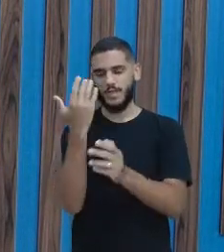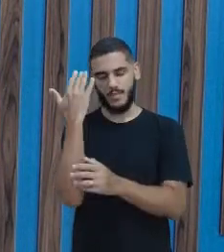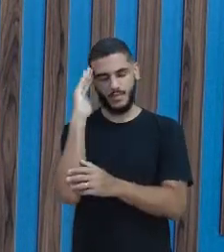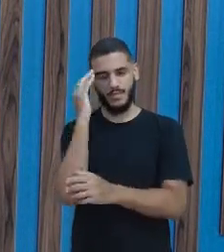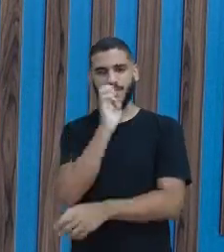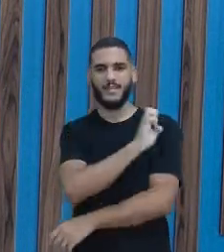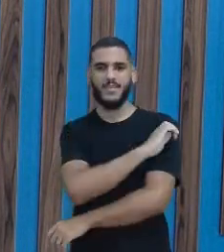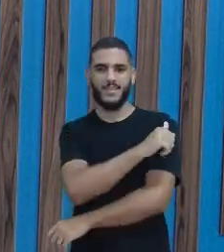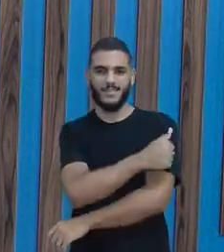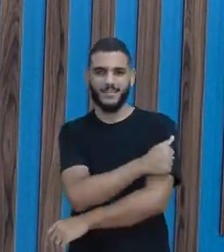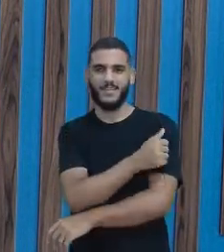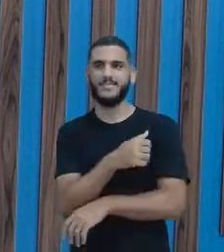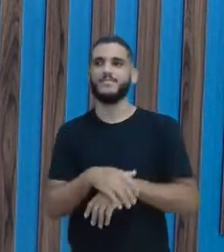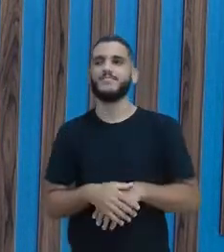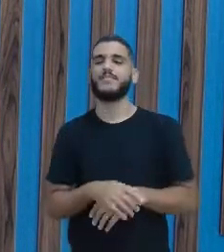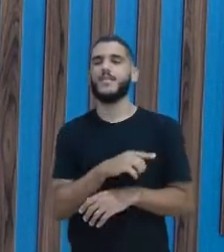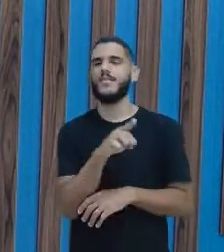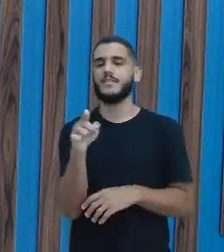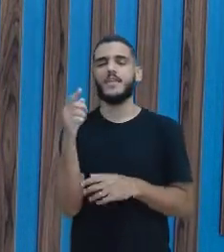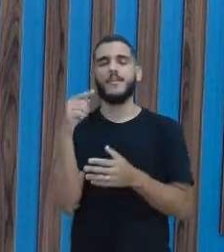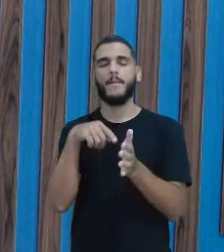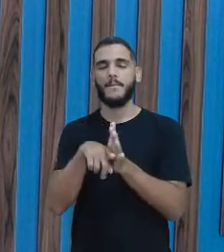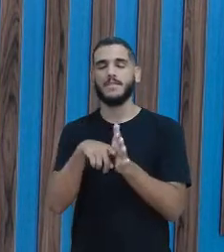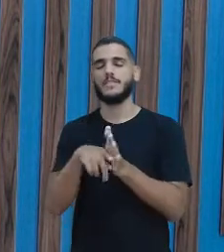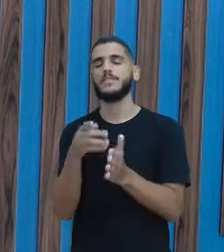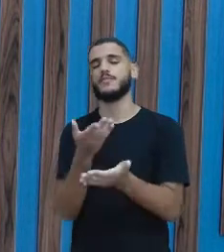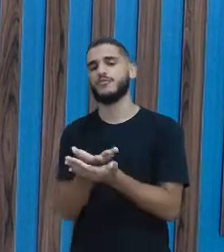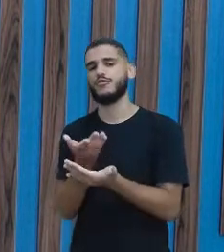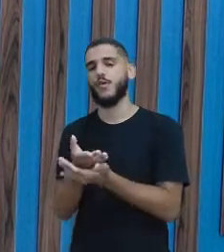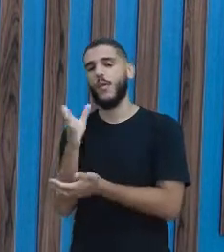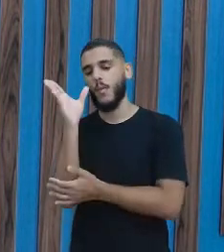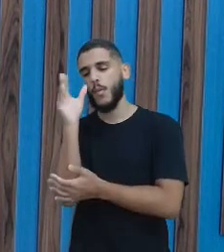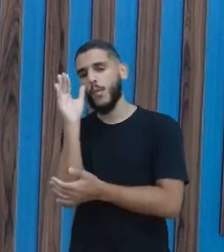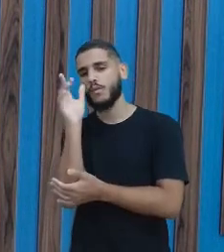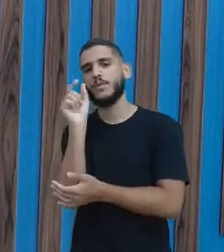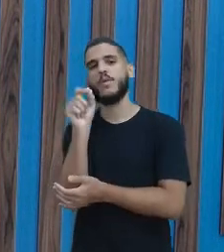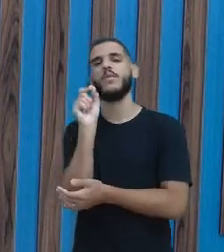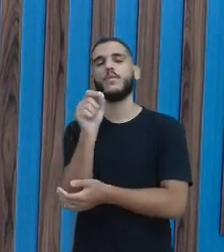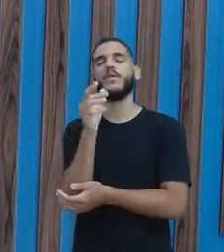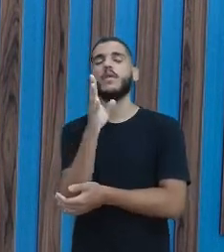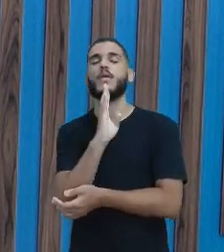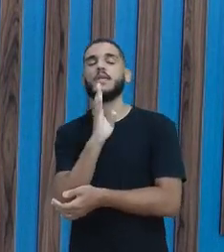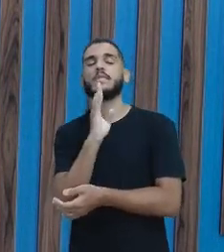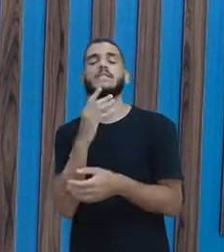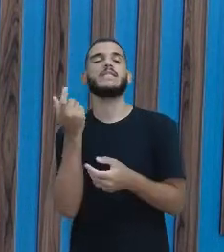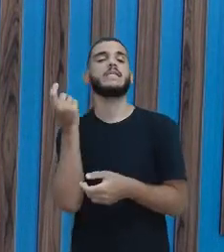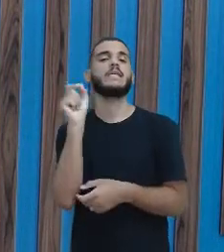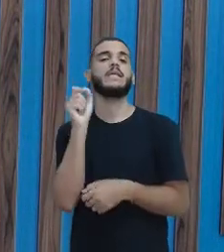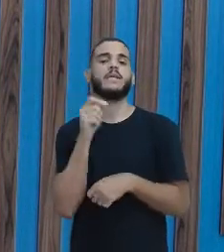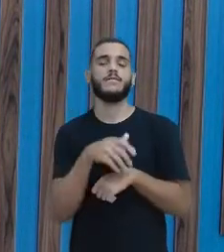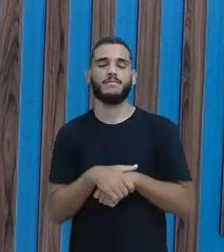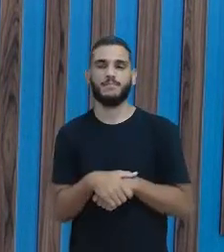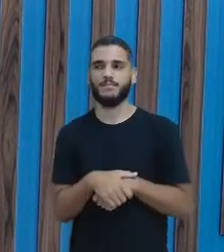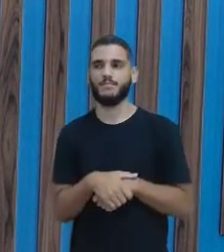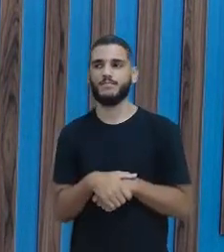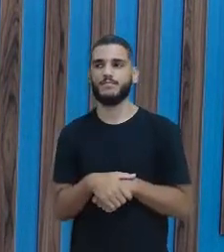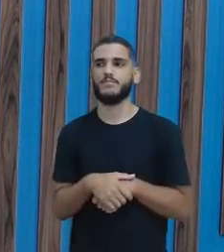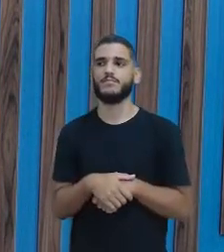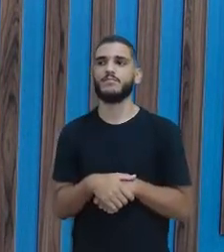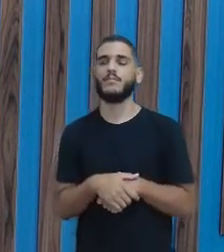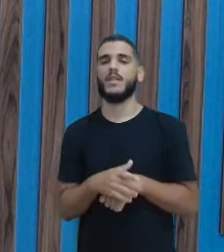Esa? Vão aí, pesquisem, estudem. Quem vocês têm curiosidade para ver a biografia? Tem